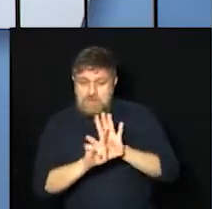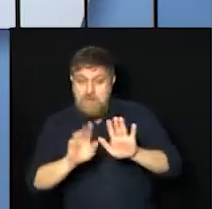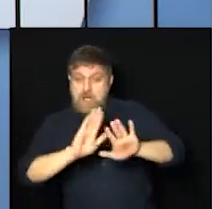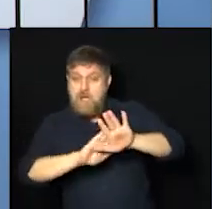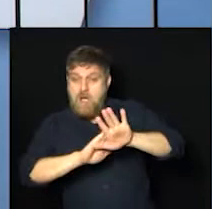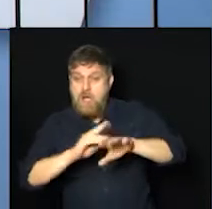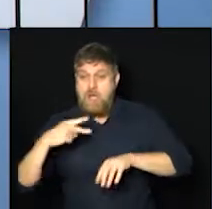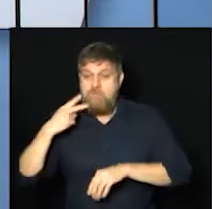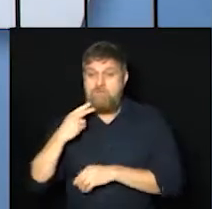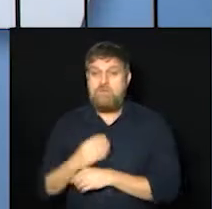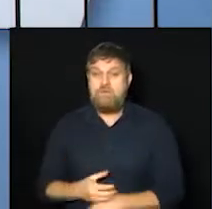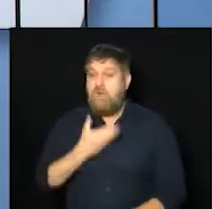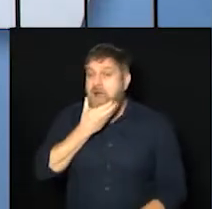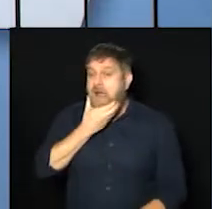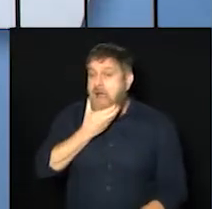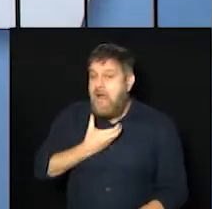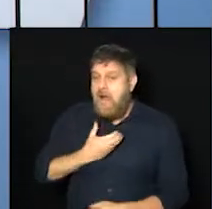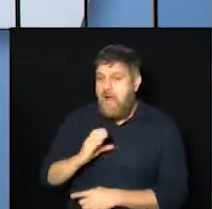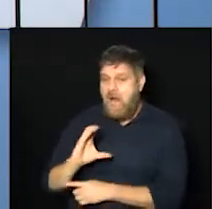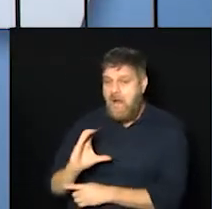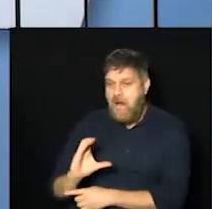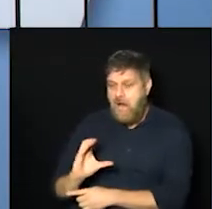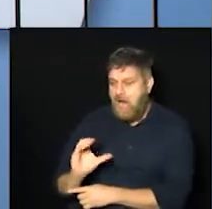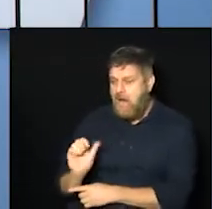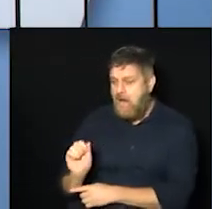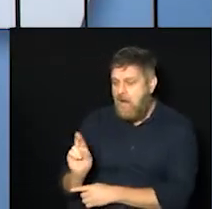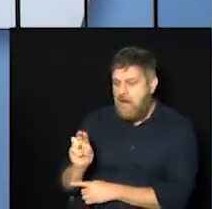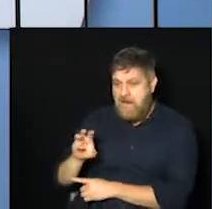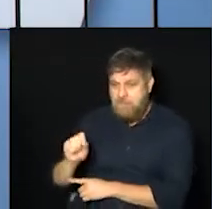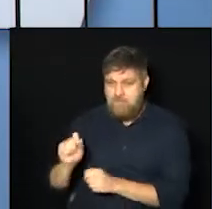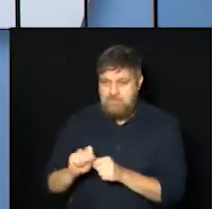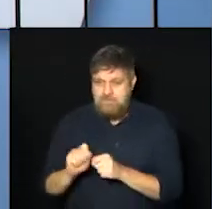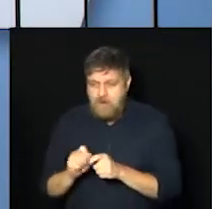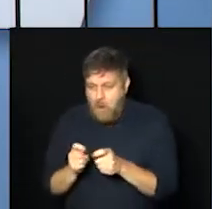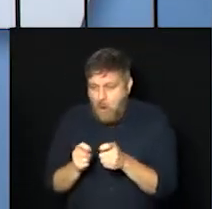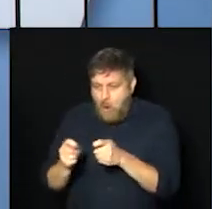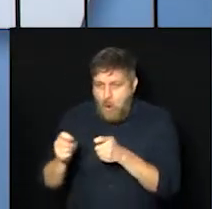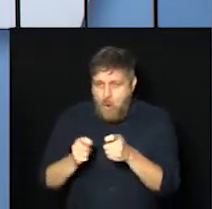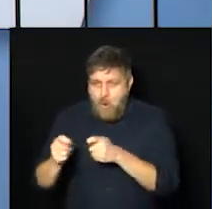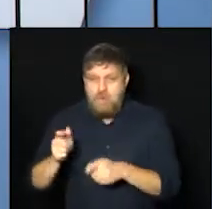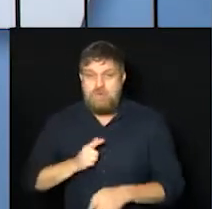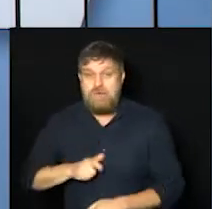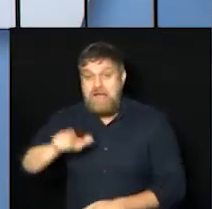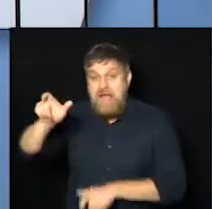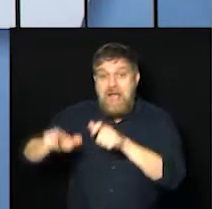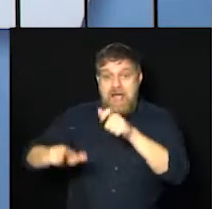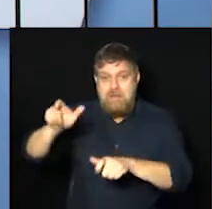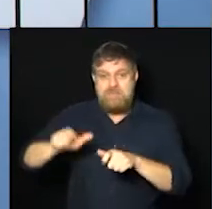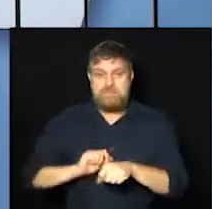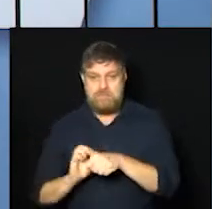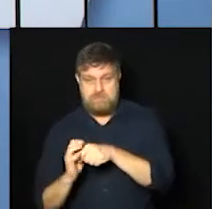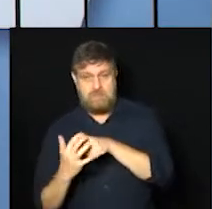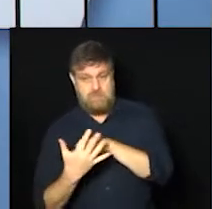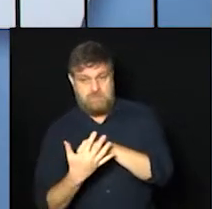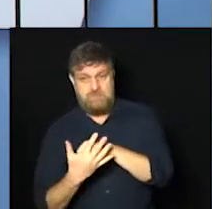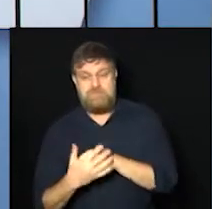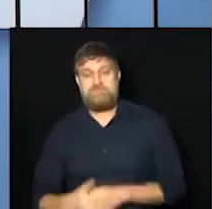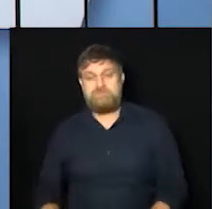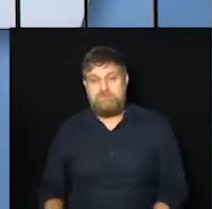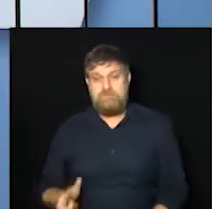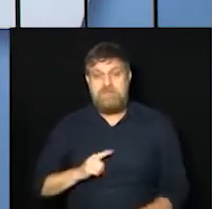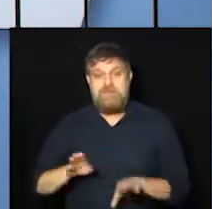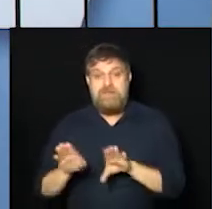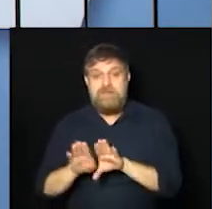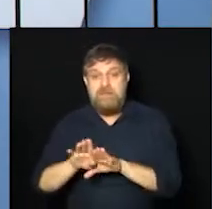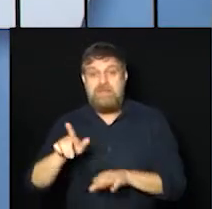vereador Carmo Luiz, que cria o programa de monitoramento remoto para as pessoas diagnosticadas com a Covid-19 e